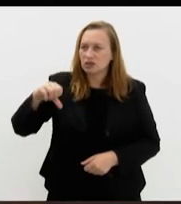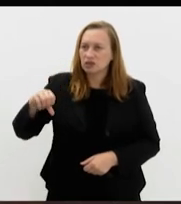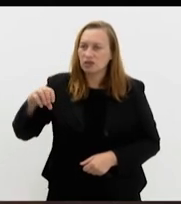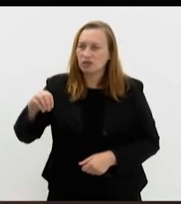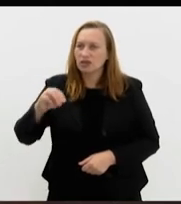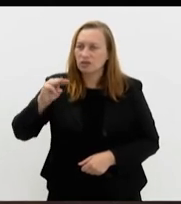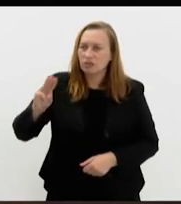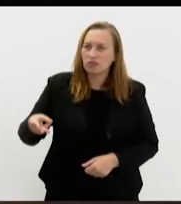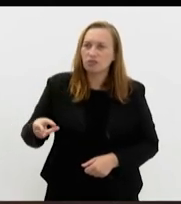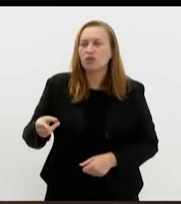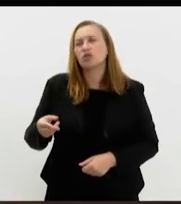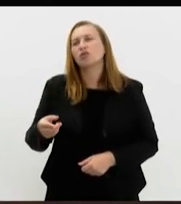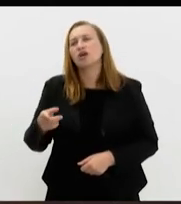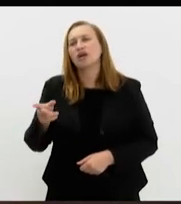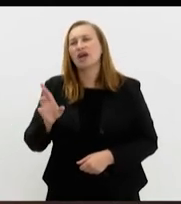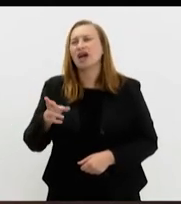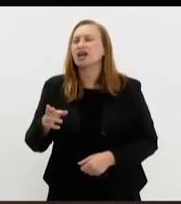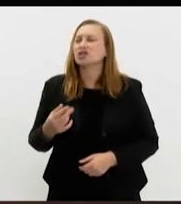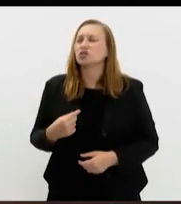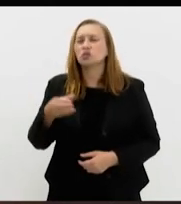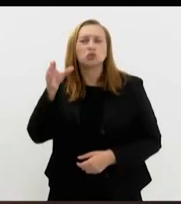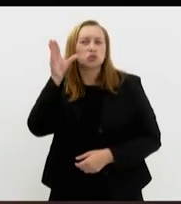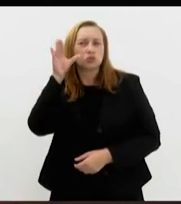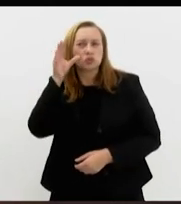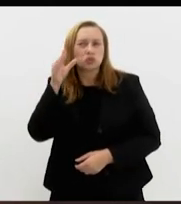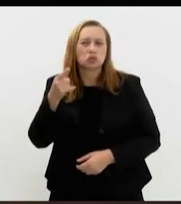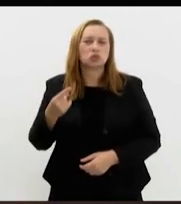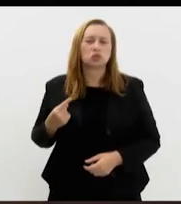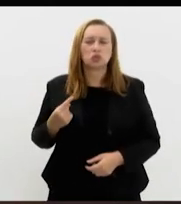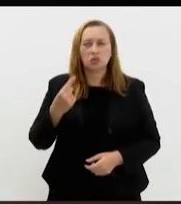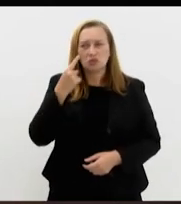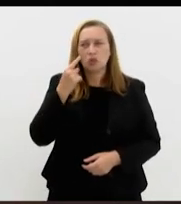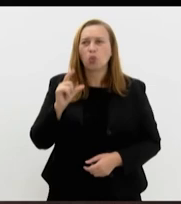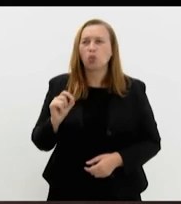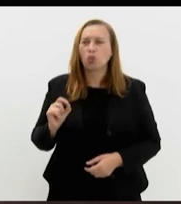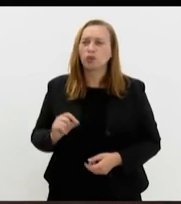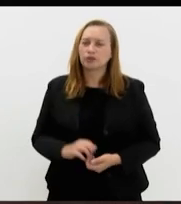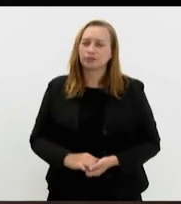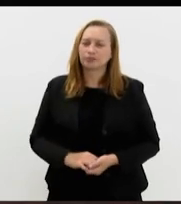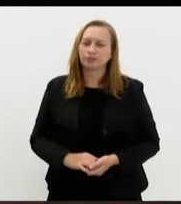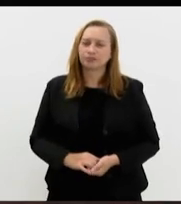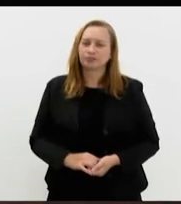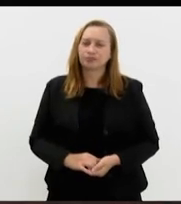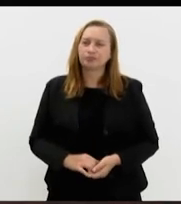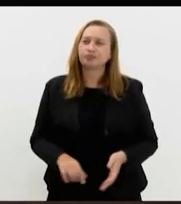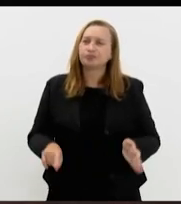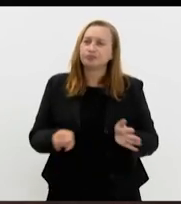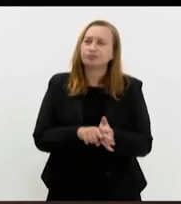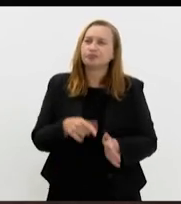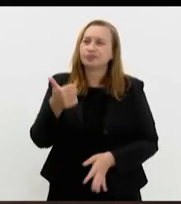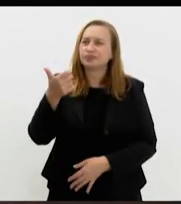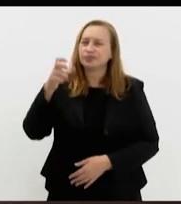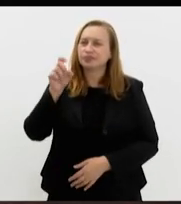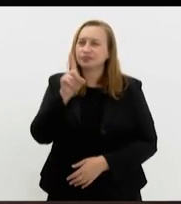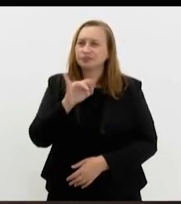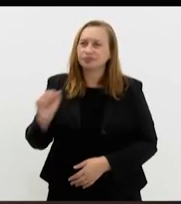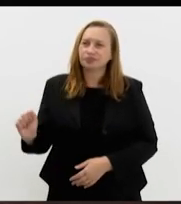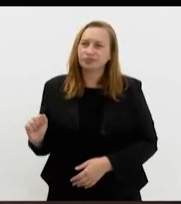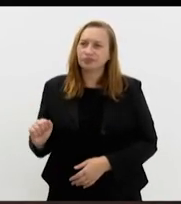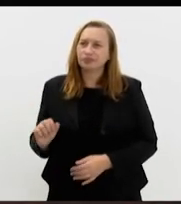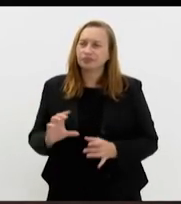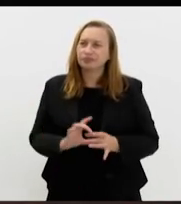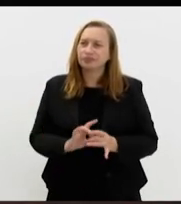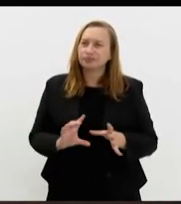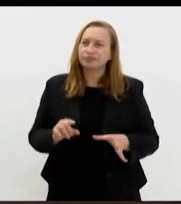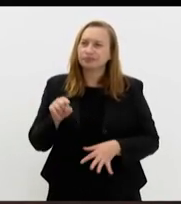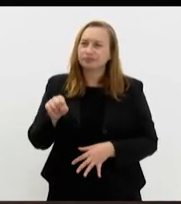R$ 3.424.790.000. O que é interessante de se ver aqui? É que há menos de 15 dias, nós liberamos